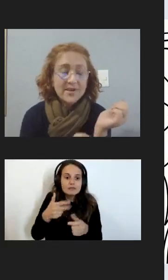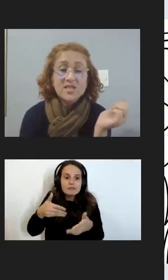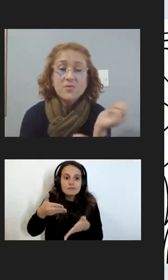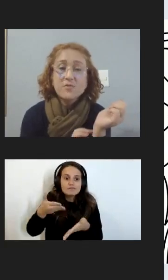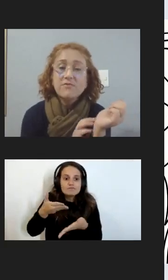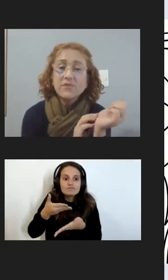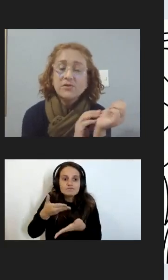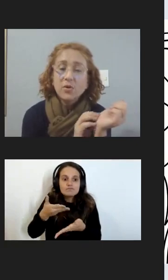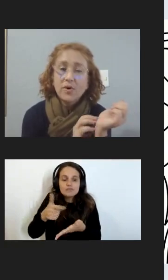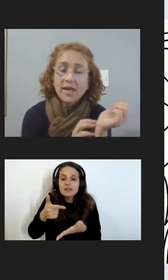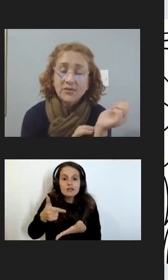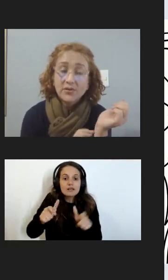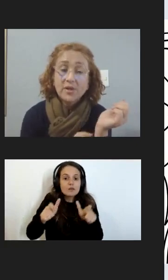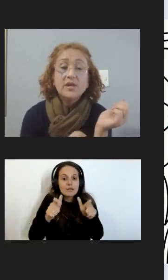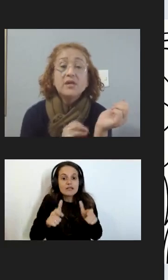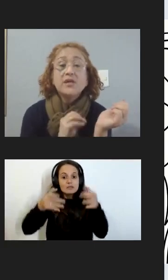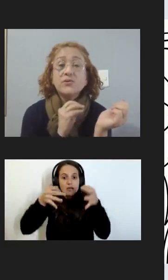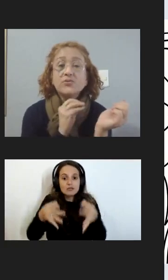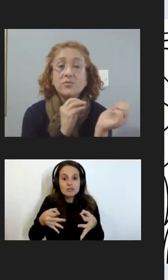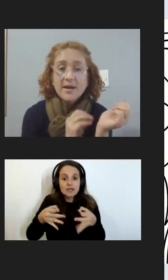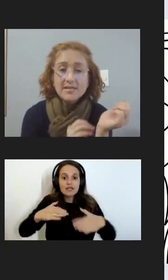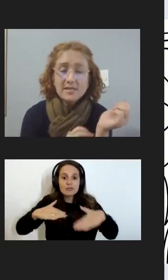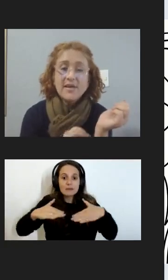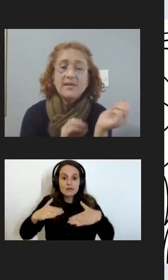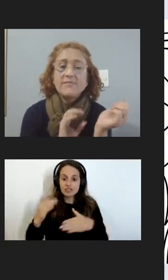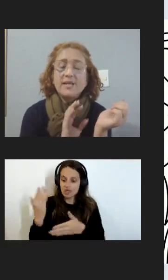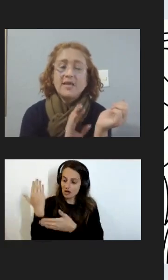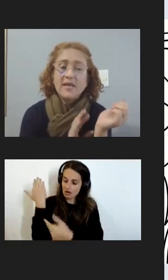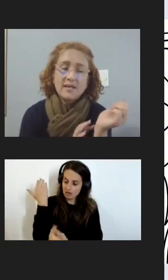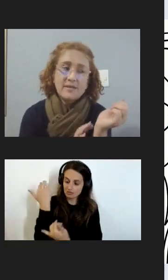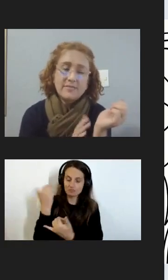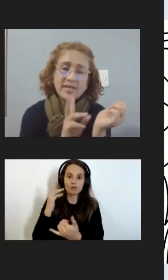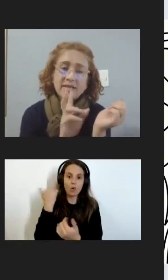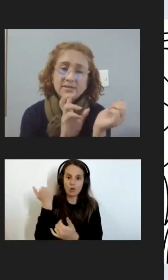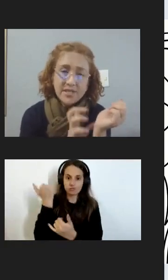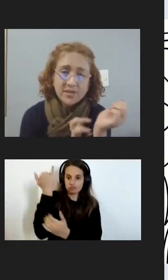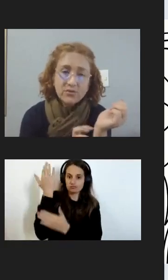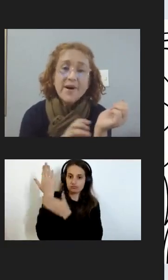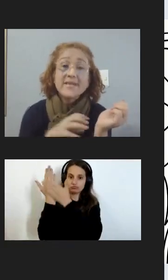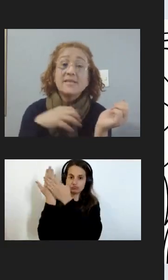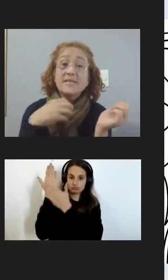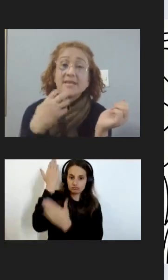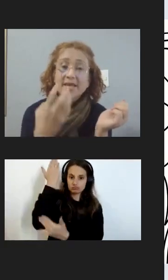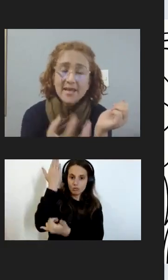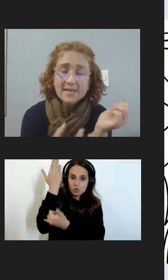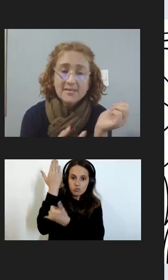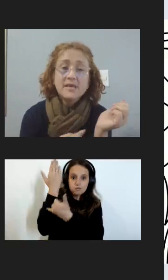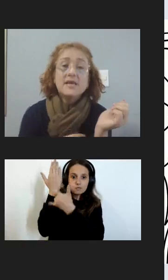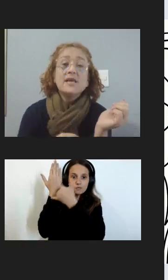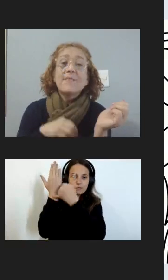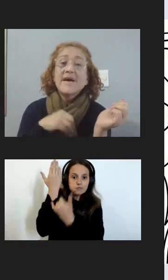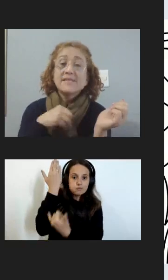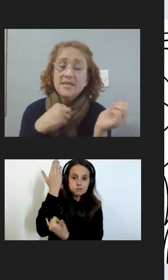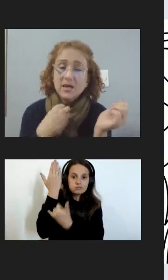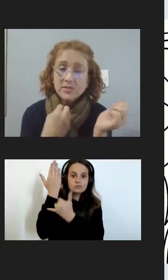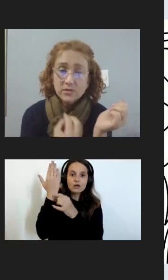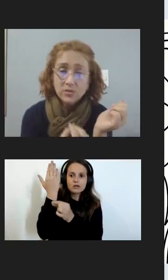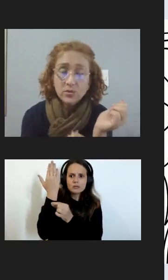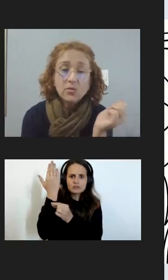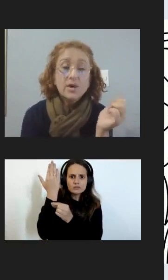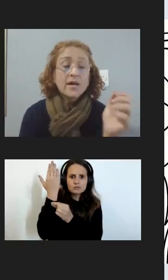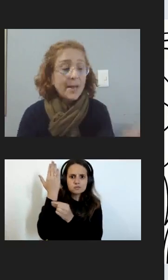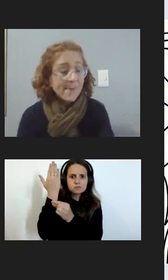para fazer o movimento correto. E quanto mais ele tem atrito, mais ele cresce, mais ele